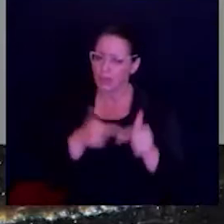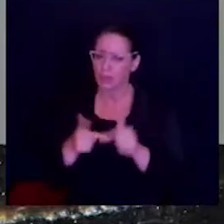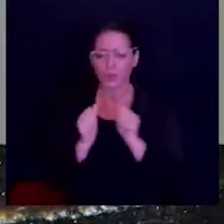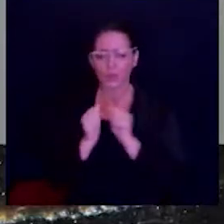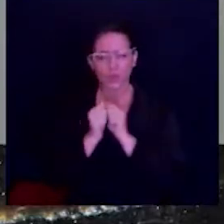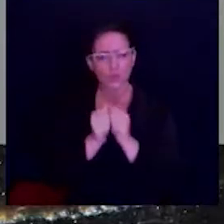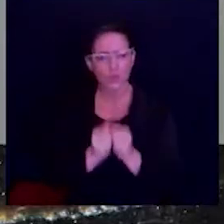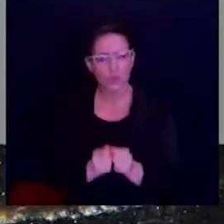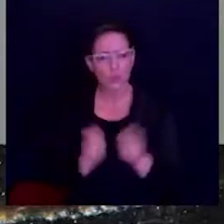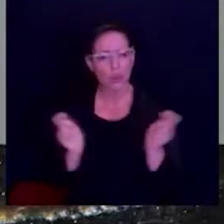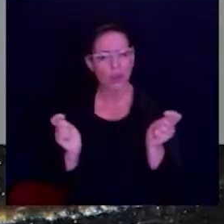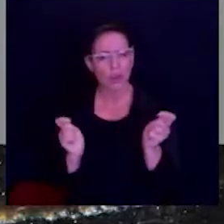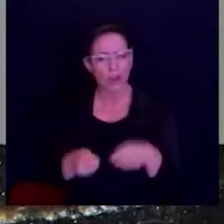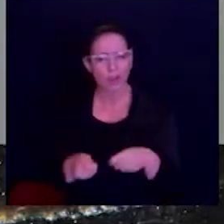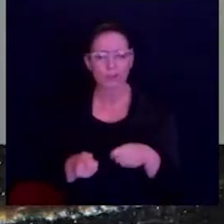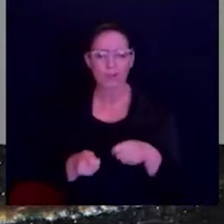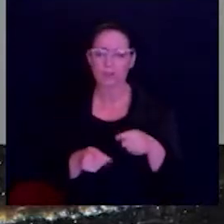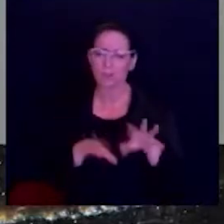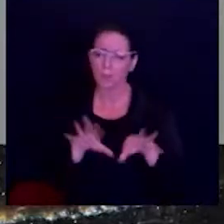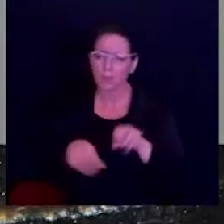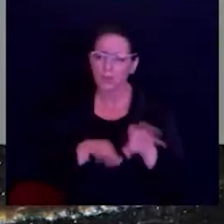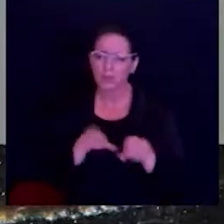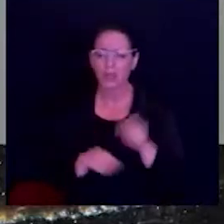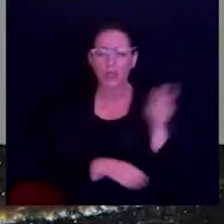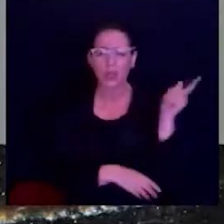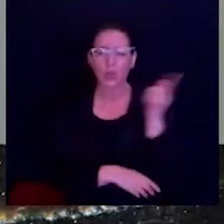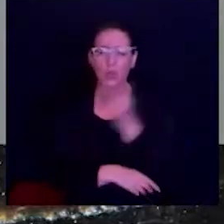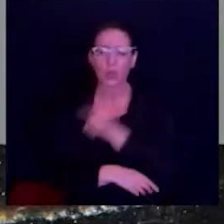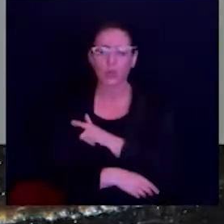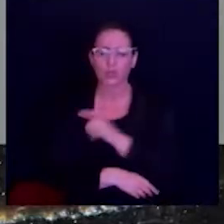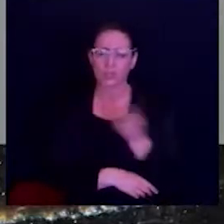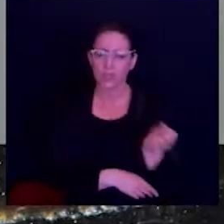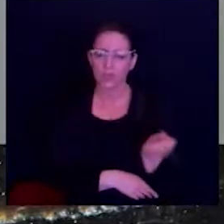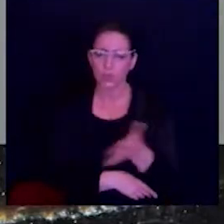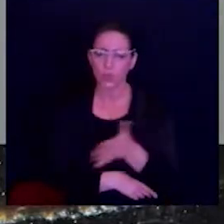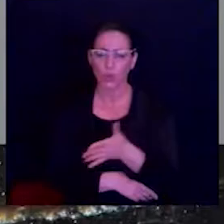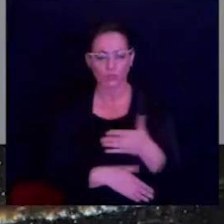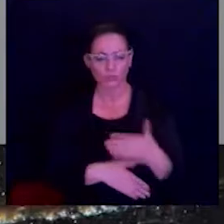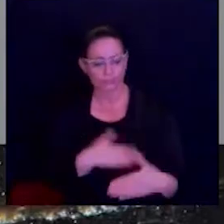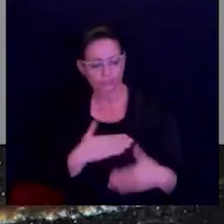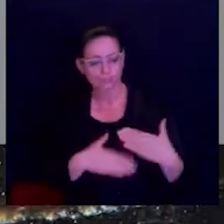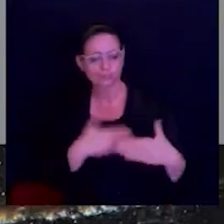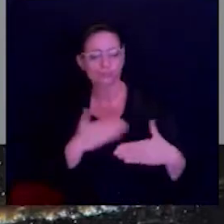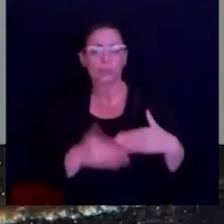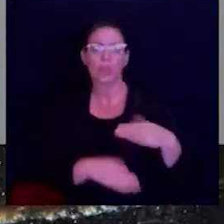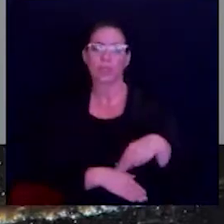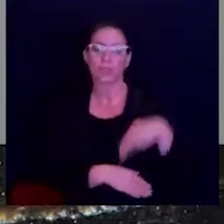capacidades, na busca e na conquista desse novo patamar de desenvolvimento nacional.